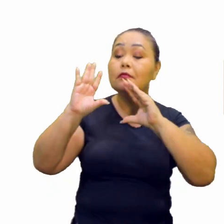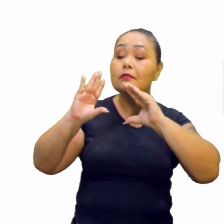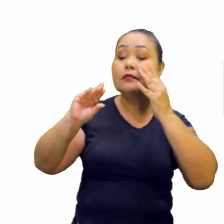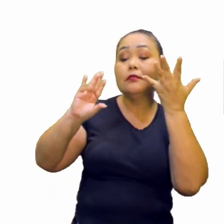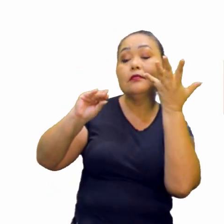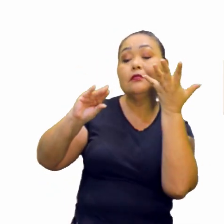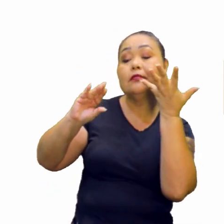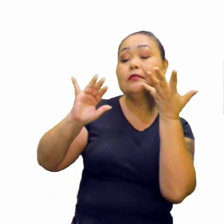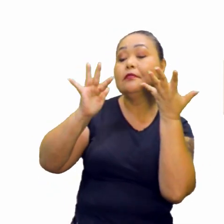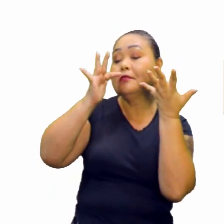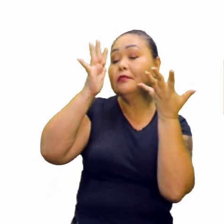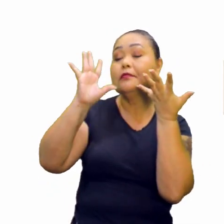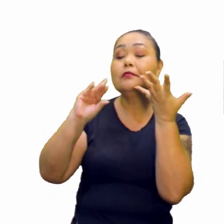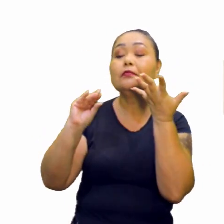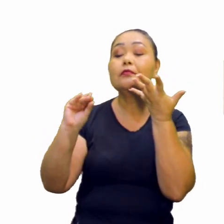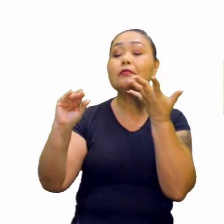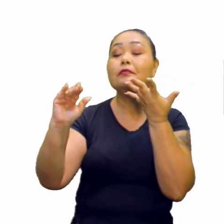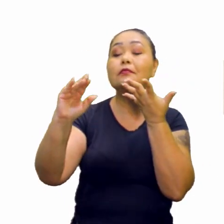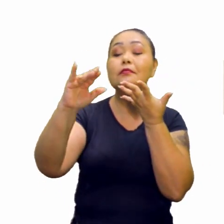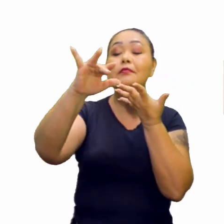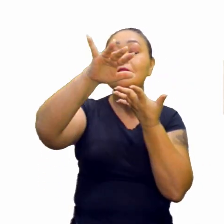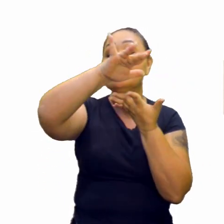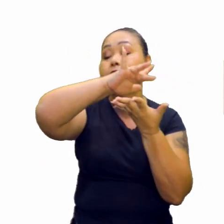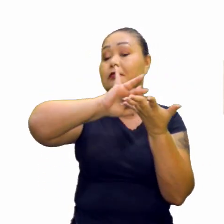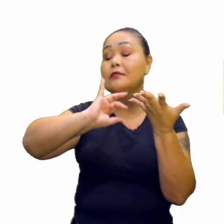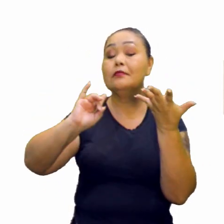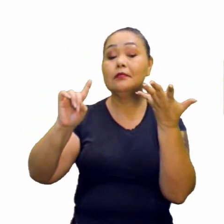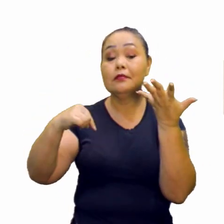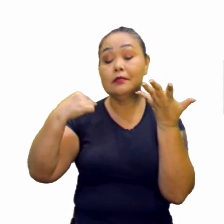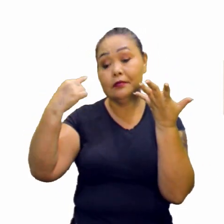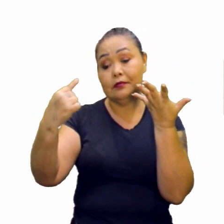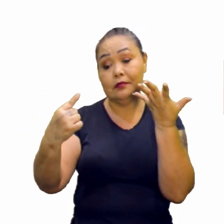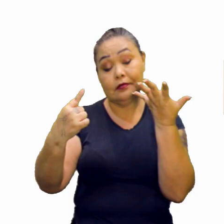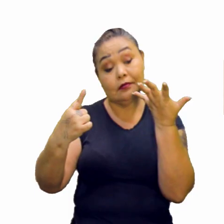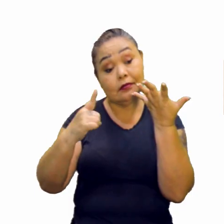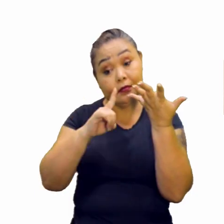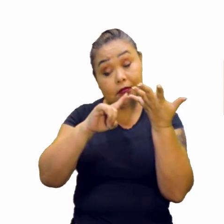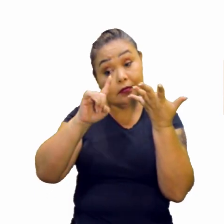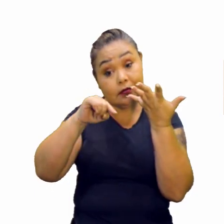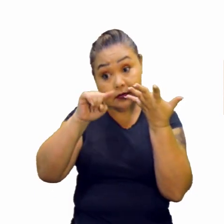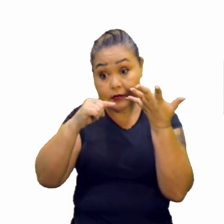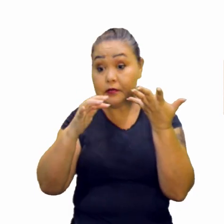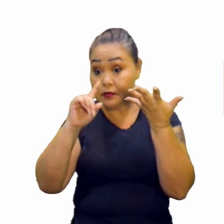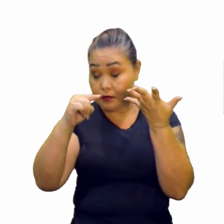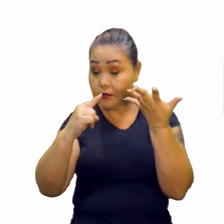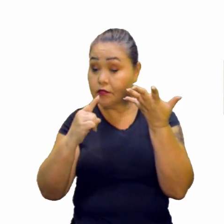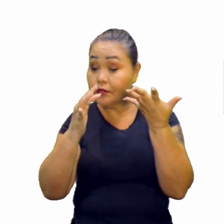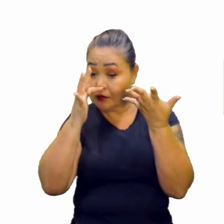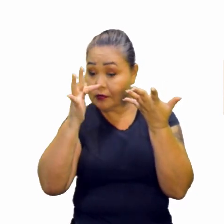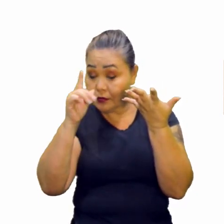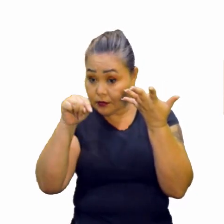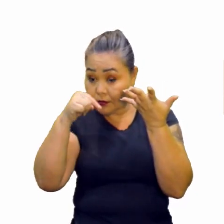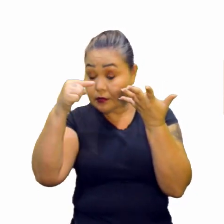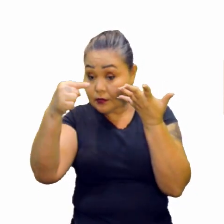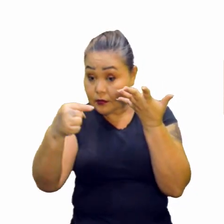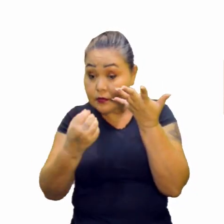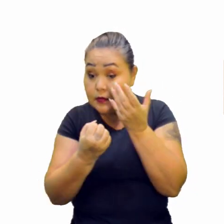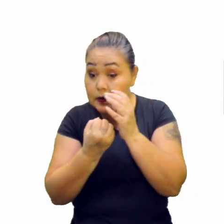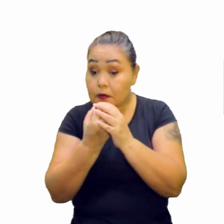florais, que diretamente vai incidir na qualidade do fruto produzido. Nós temos que